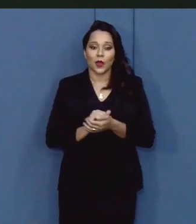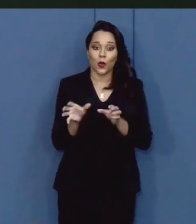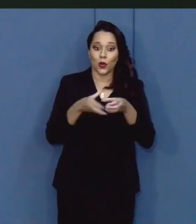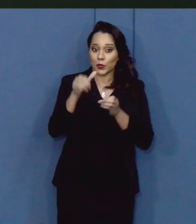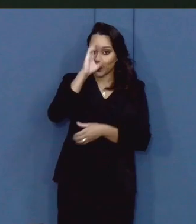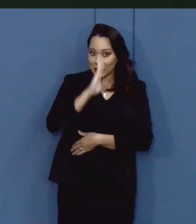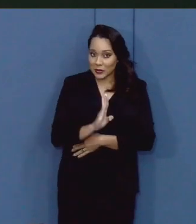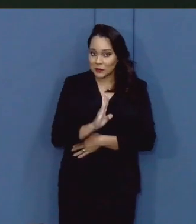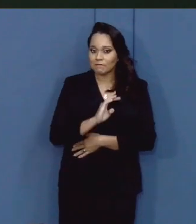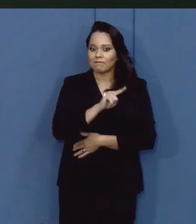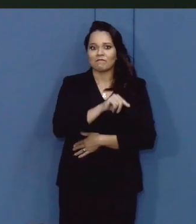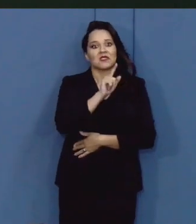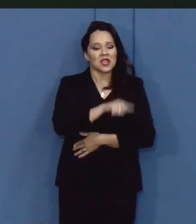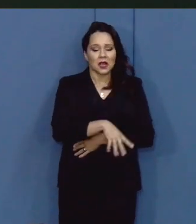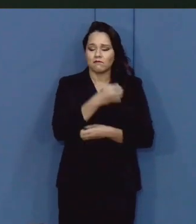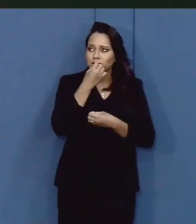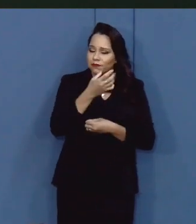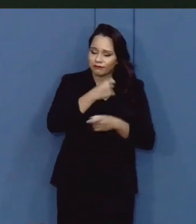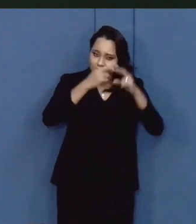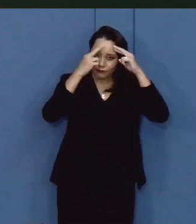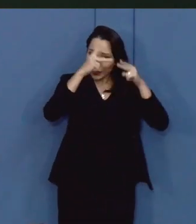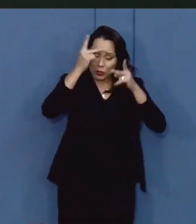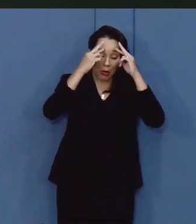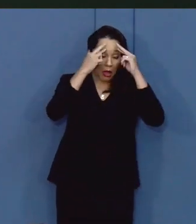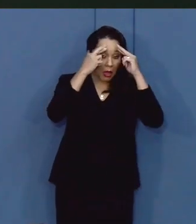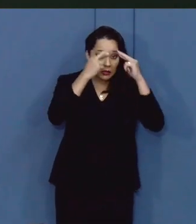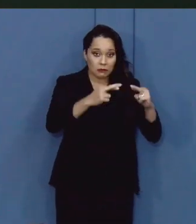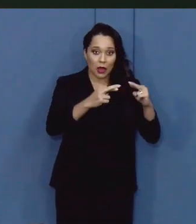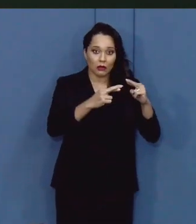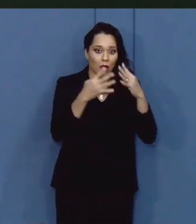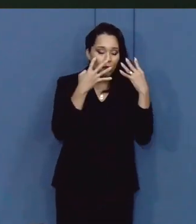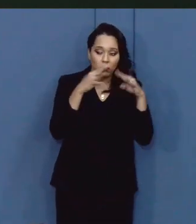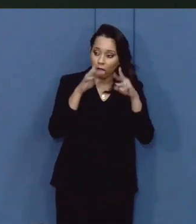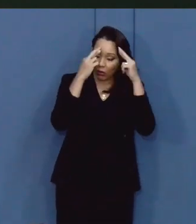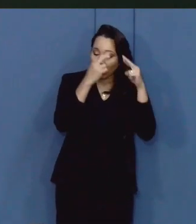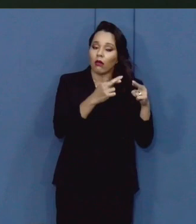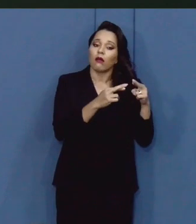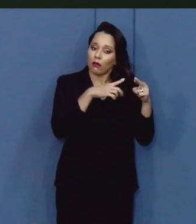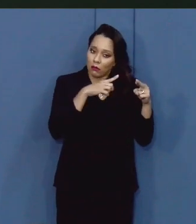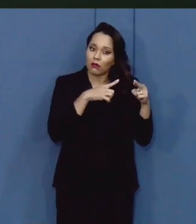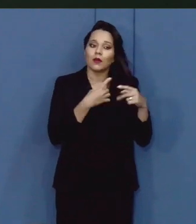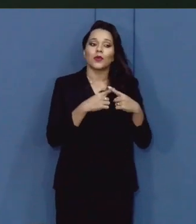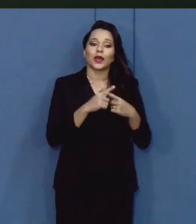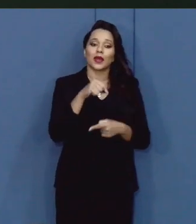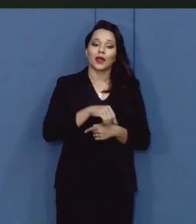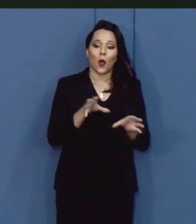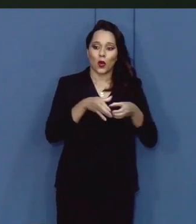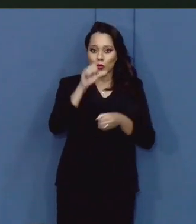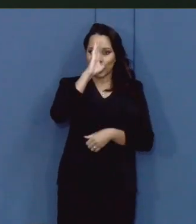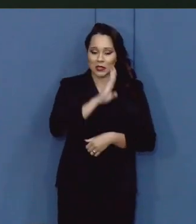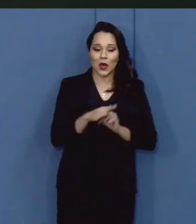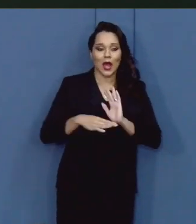a delegação brasileira lá é muito, muito, muito respeitada, porque a gente, a